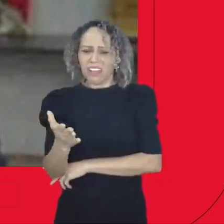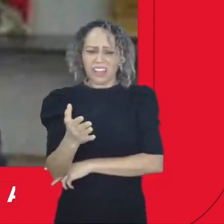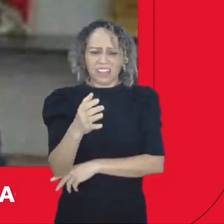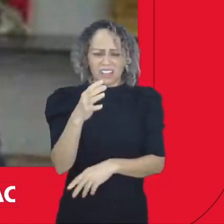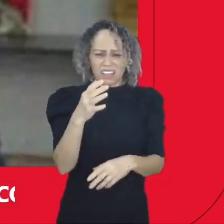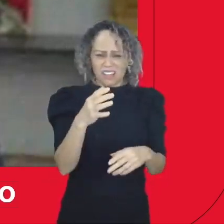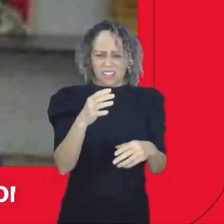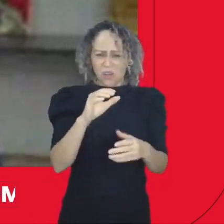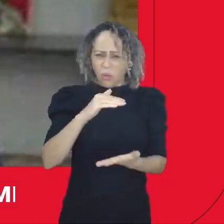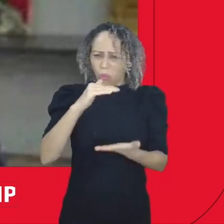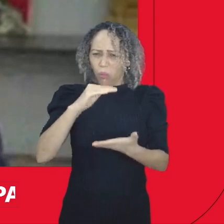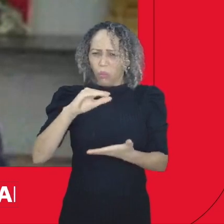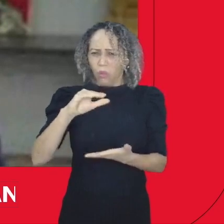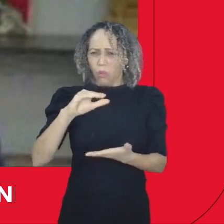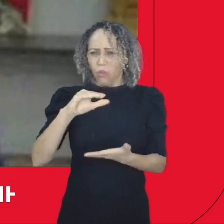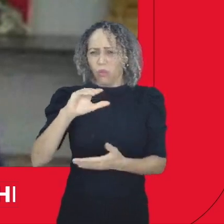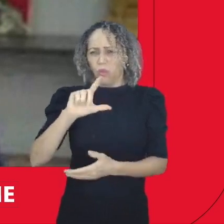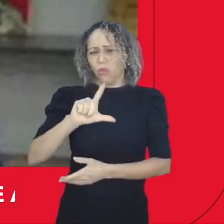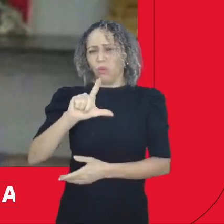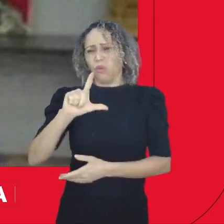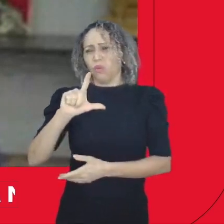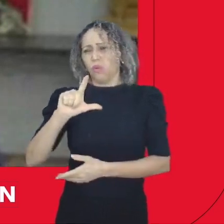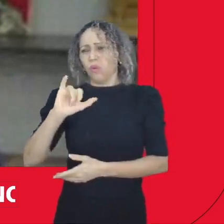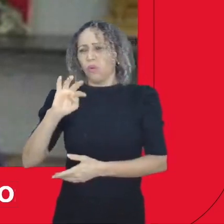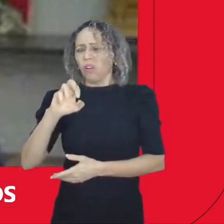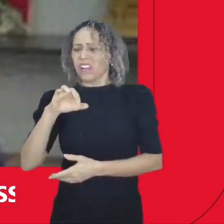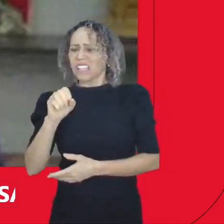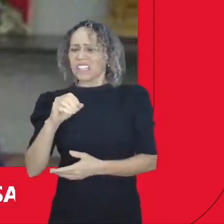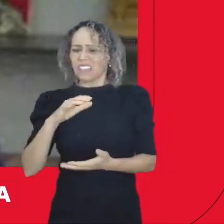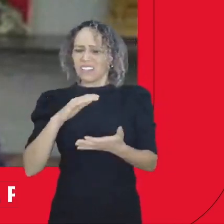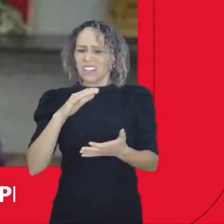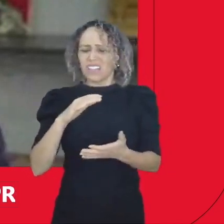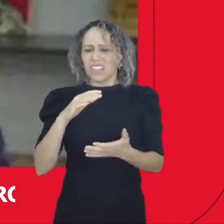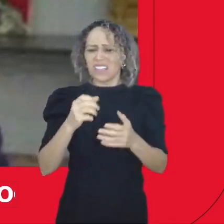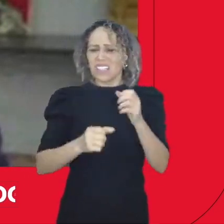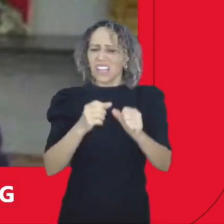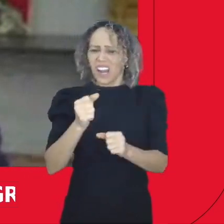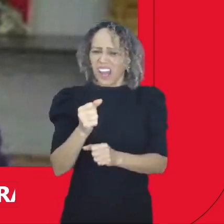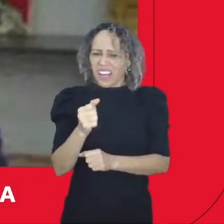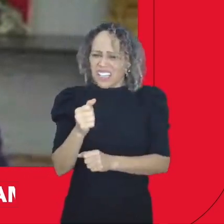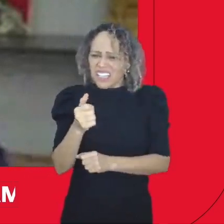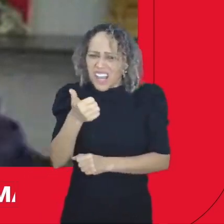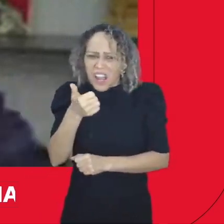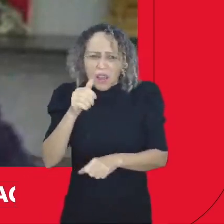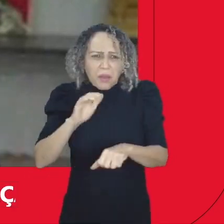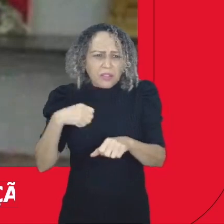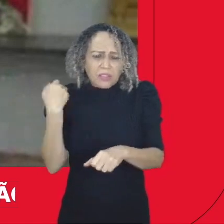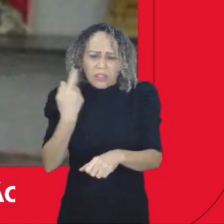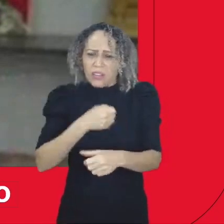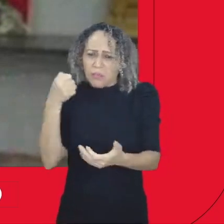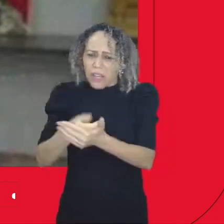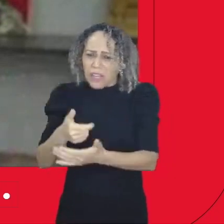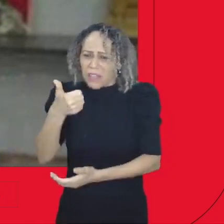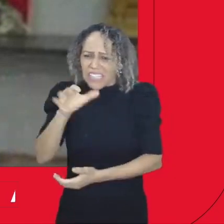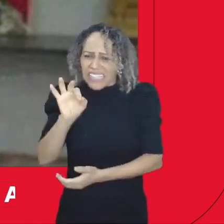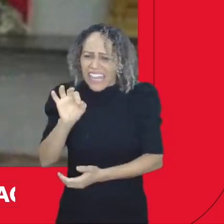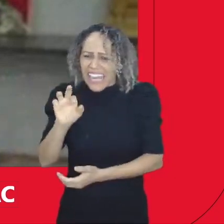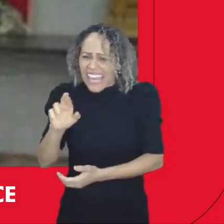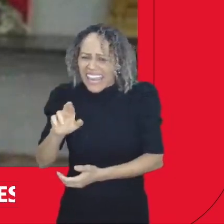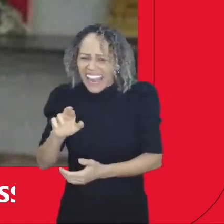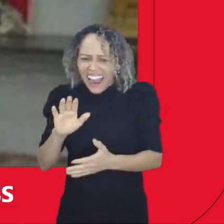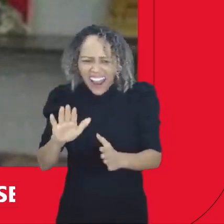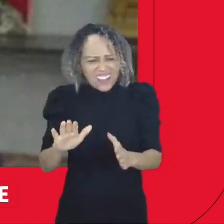essa política atrasada, essa política equivocada não está dando certo. E nós vamos modificar. Como eu sou do